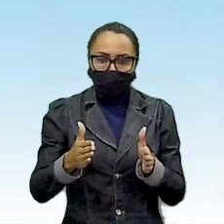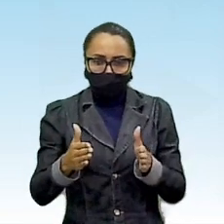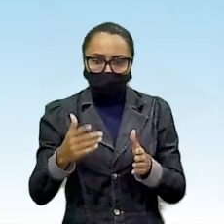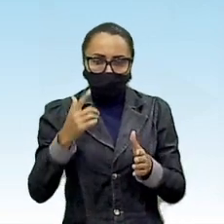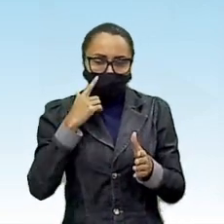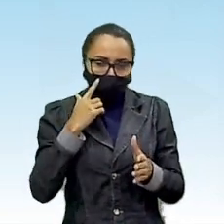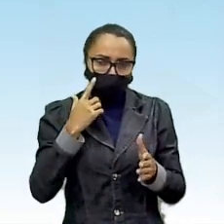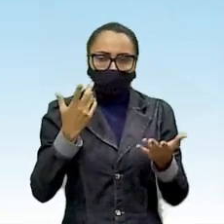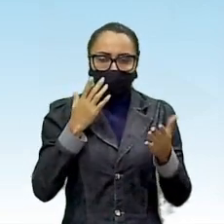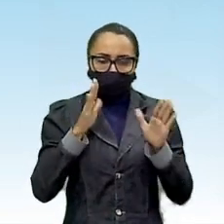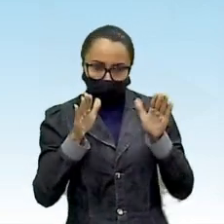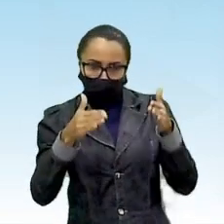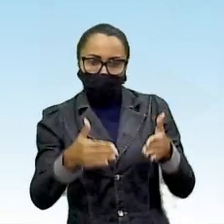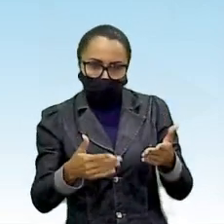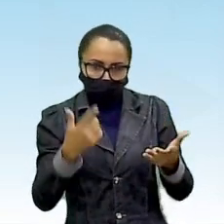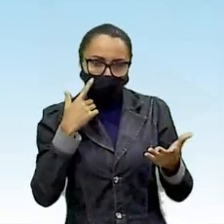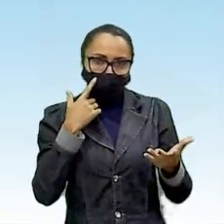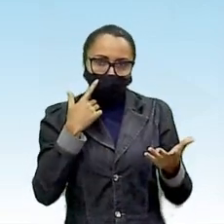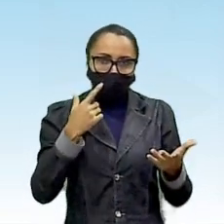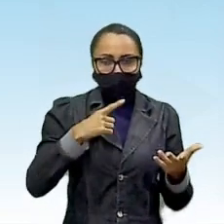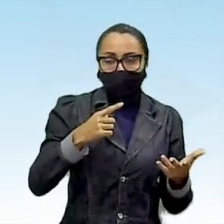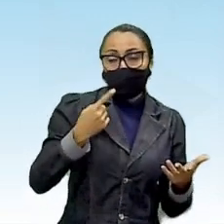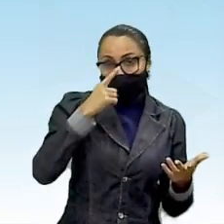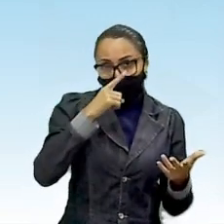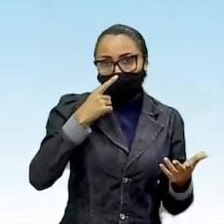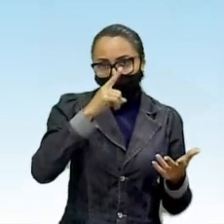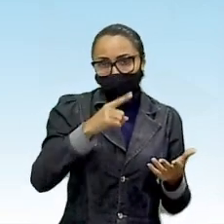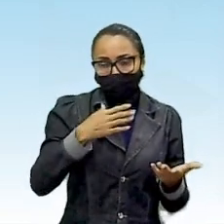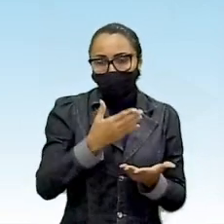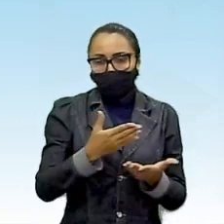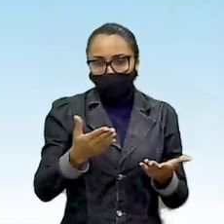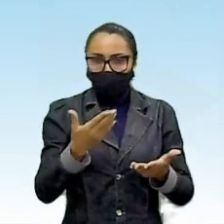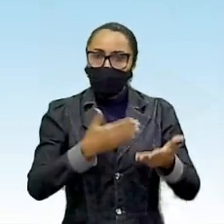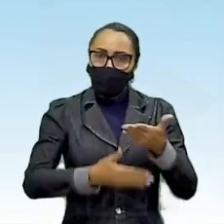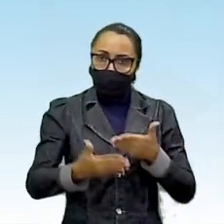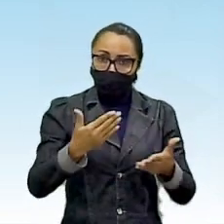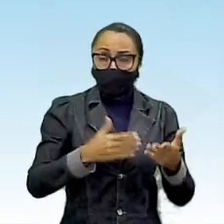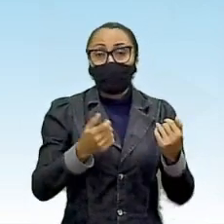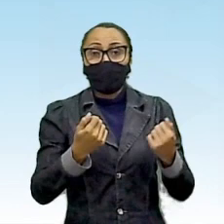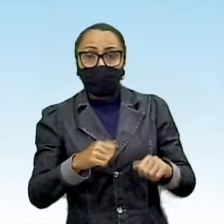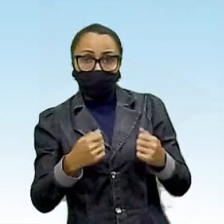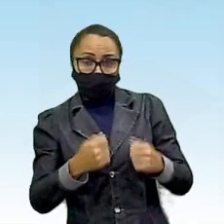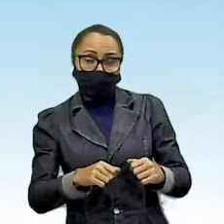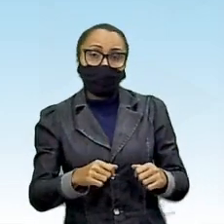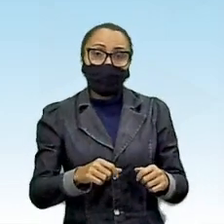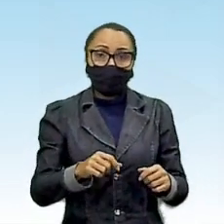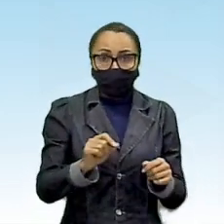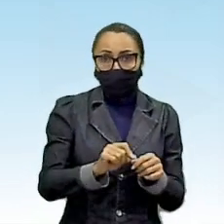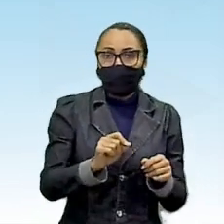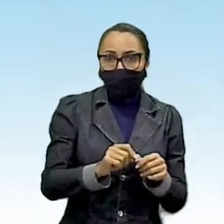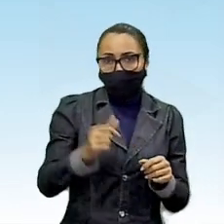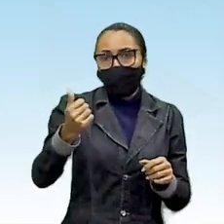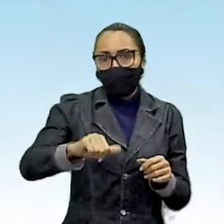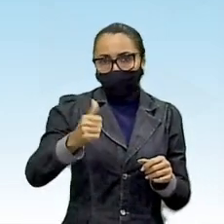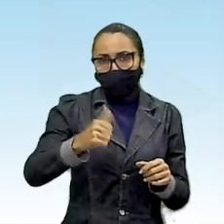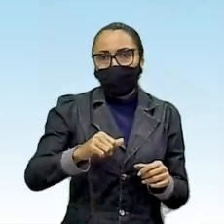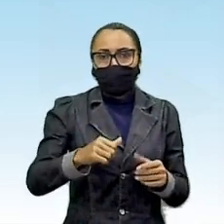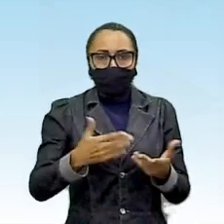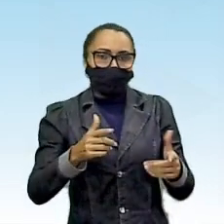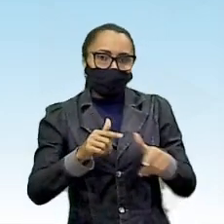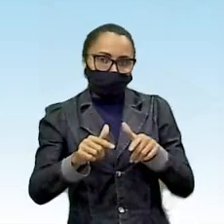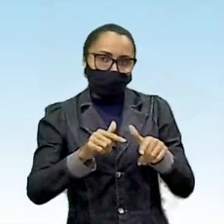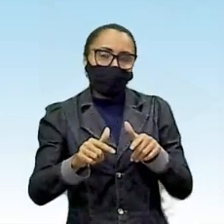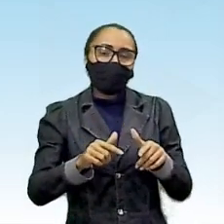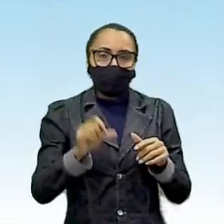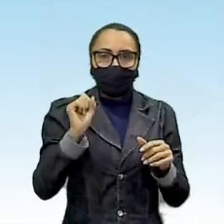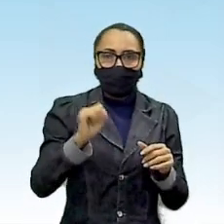for determinado que há um risco relacionado à ergonomia, é necessário fazer essa análise ergonômica do trabalho, né, que